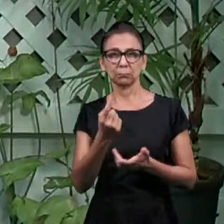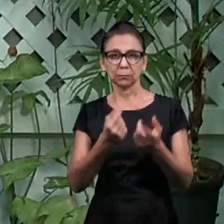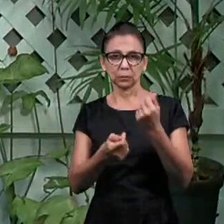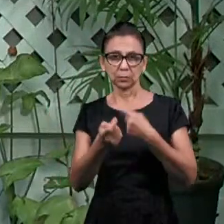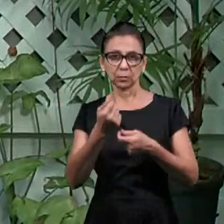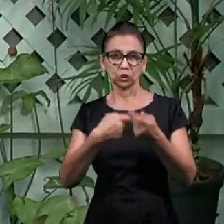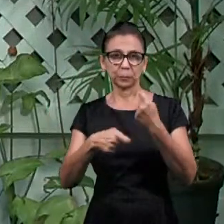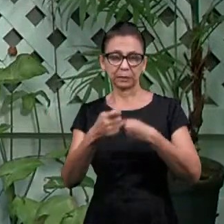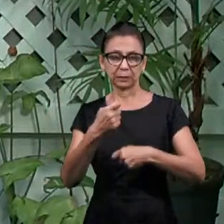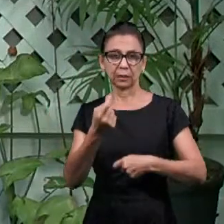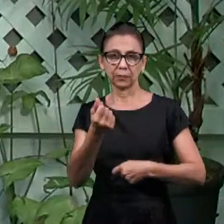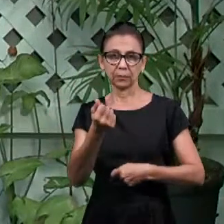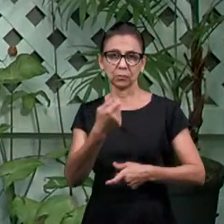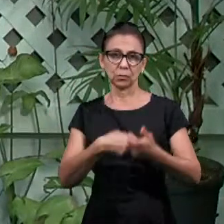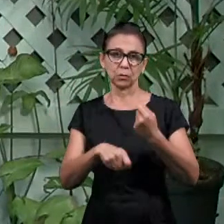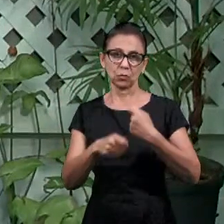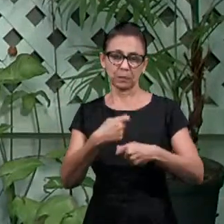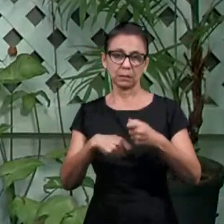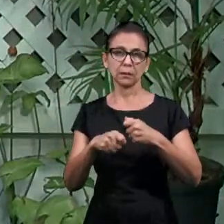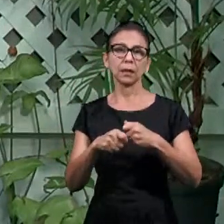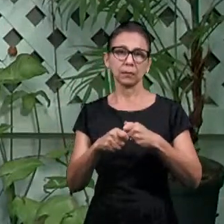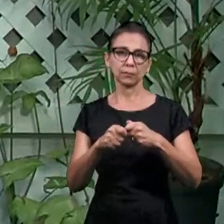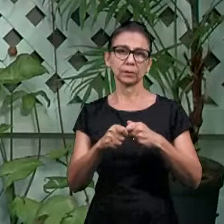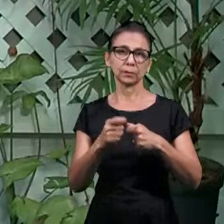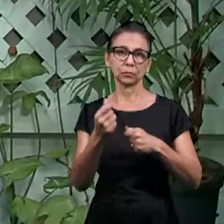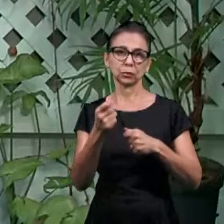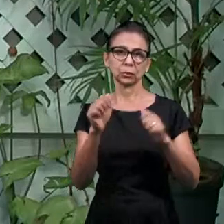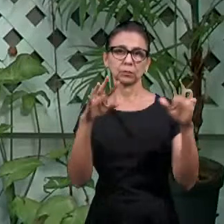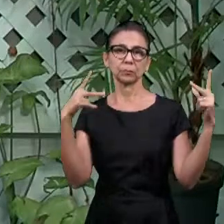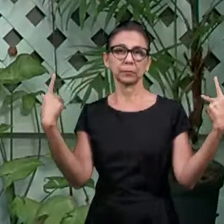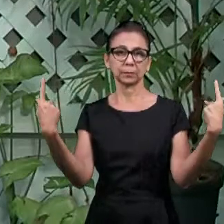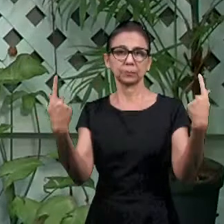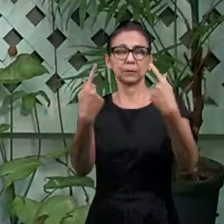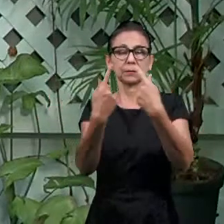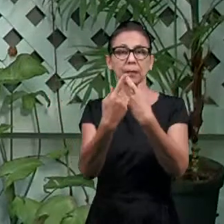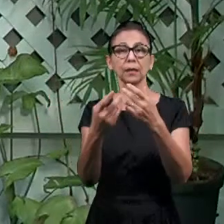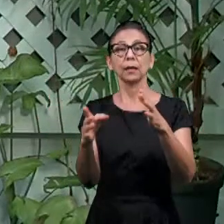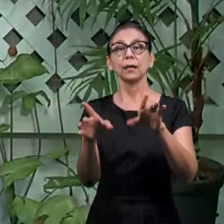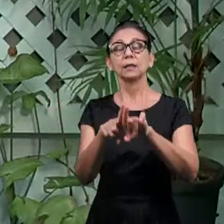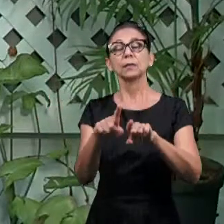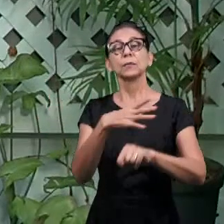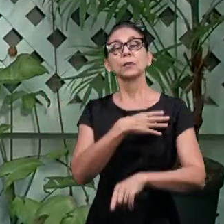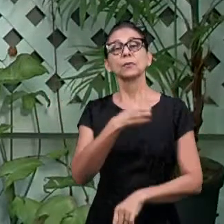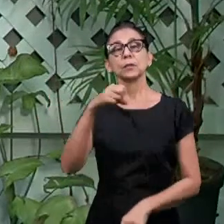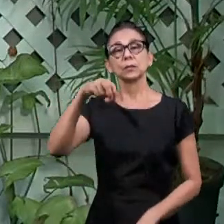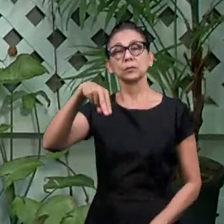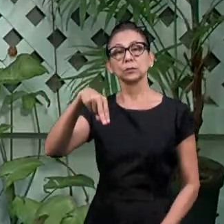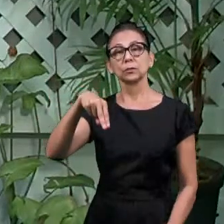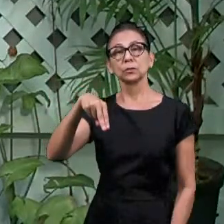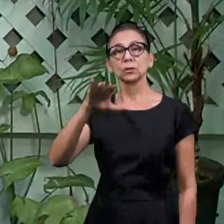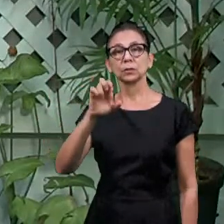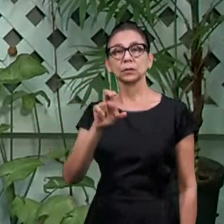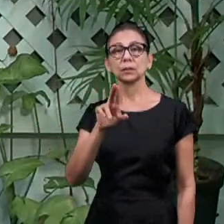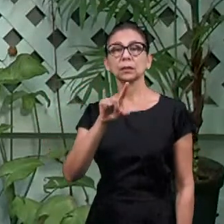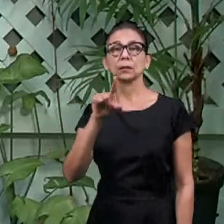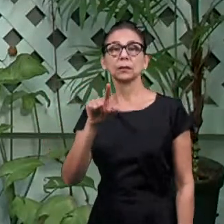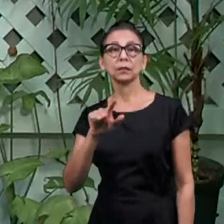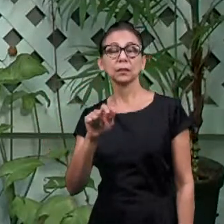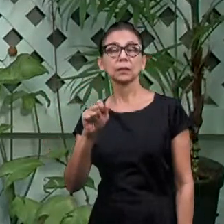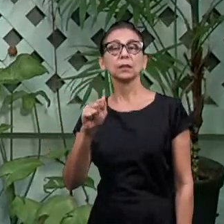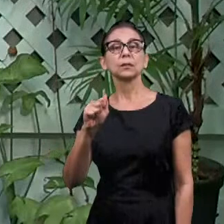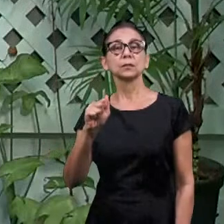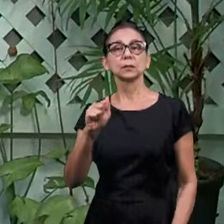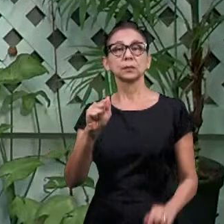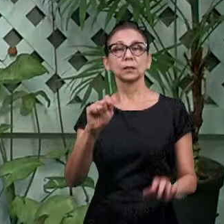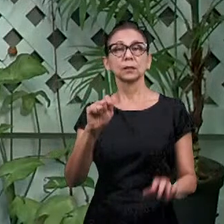conosco. Hoje, os seus irmãos, os filhos de Neuza e Antônio, Neuza Cipreste e Antônio Azevedo,